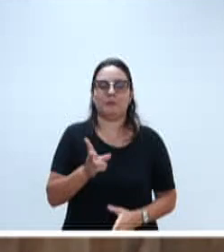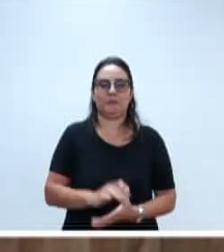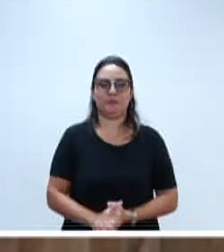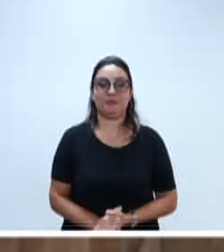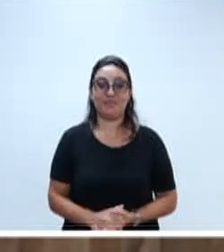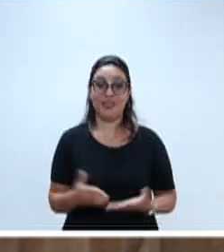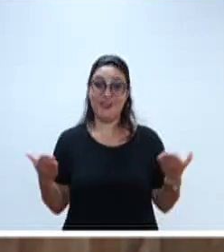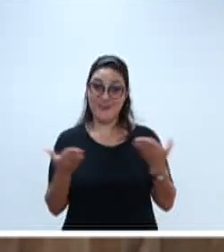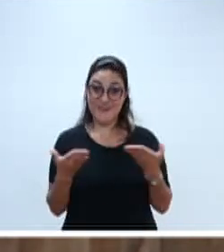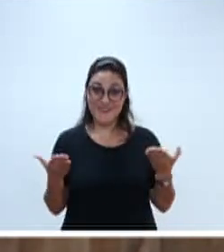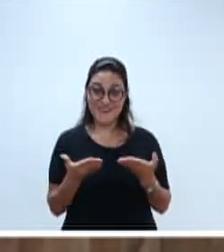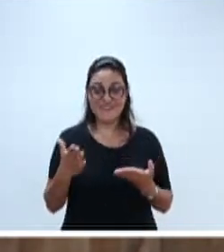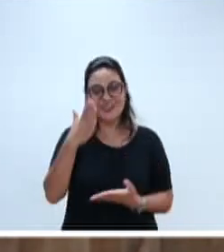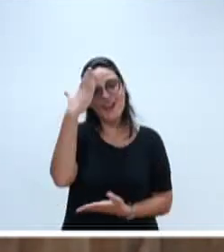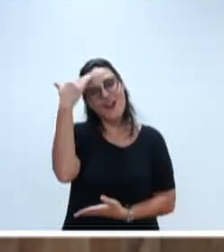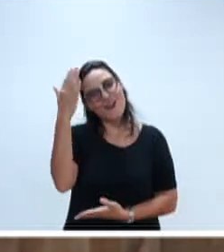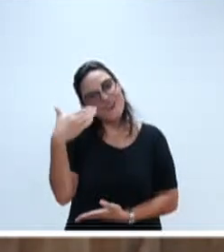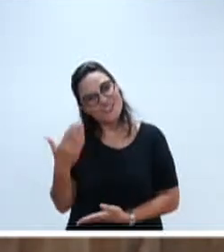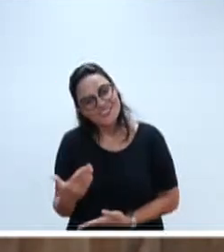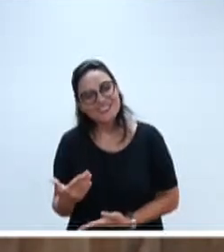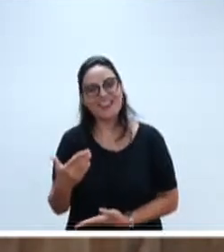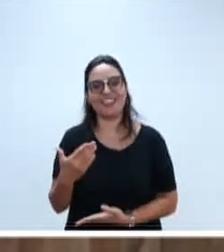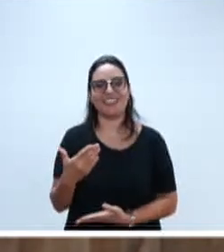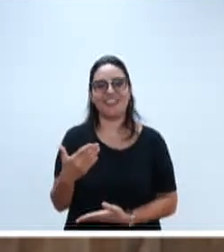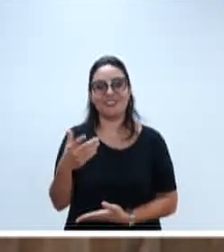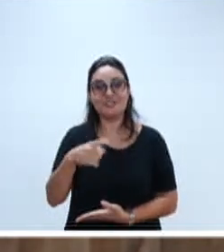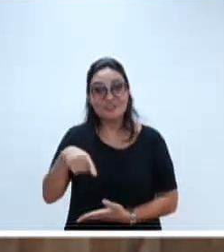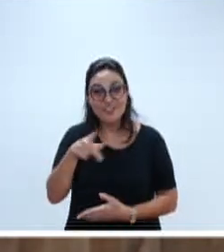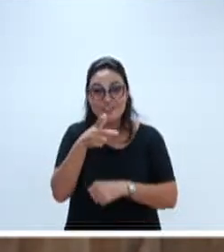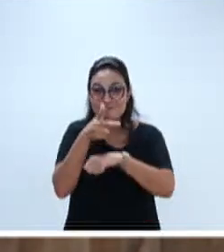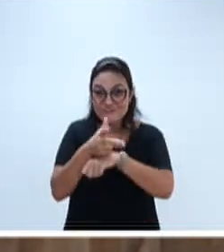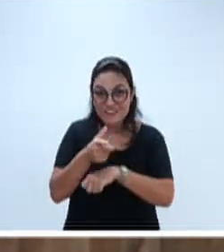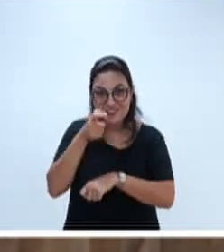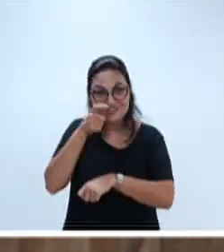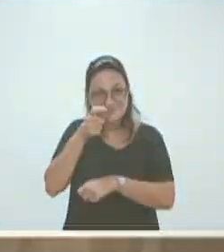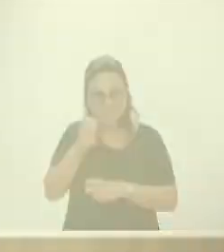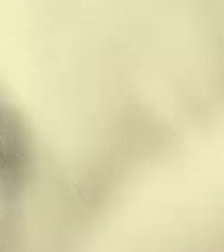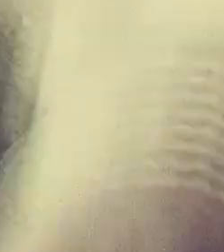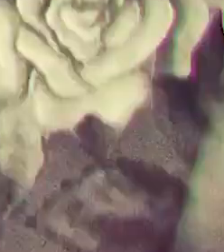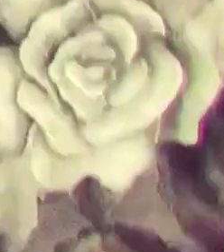uma homenagem para ela. Eu queria que você assistisse agora, em nome de Jesus. Vamos lá.